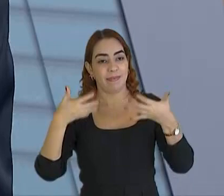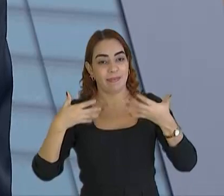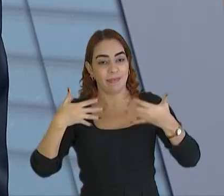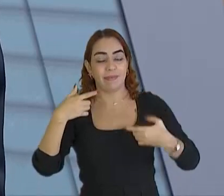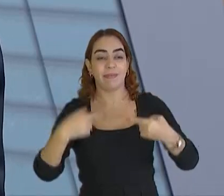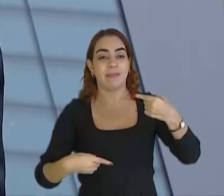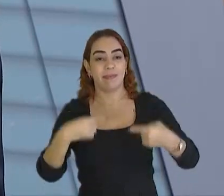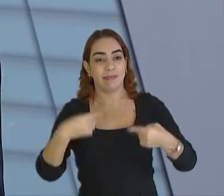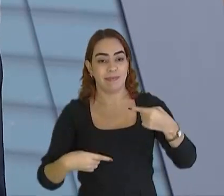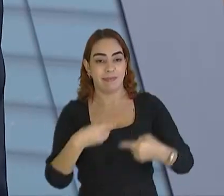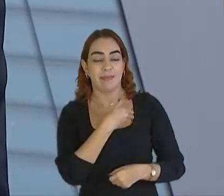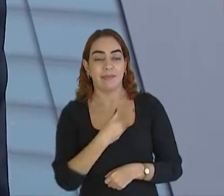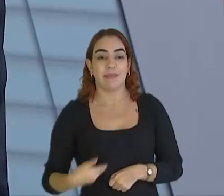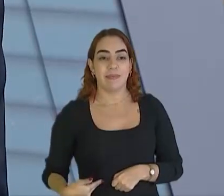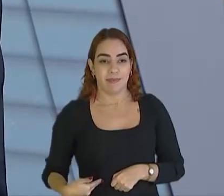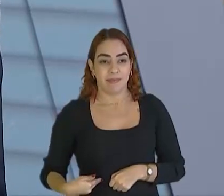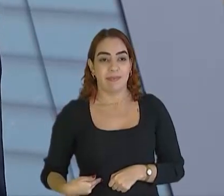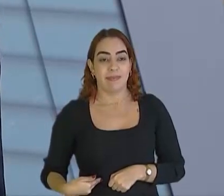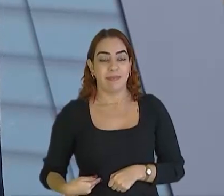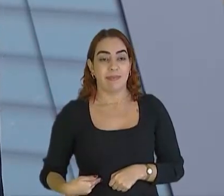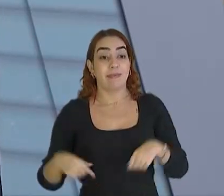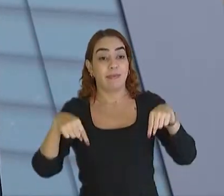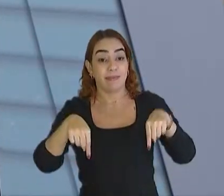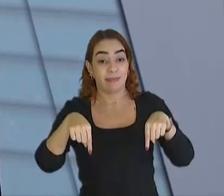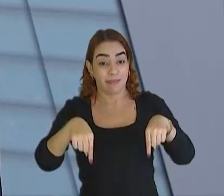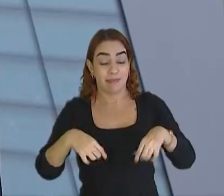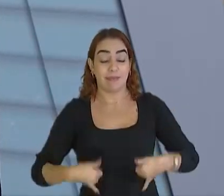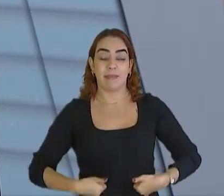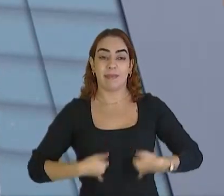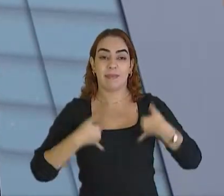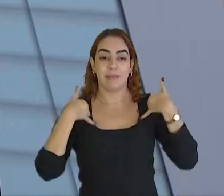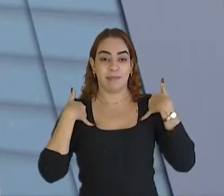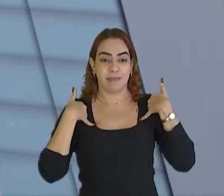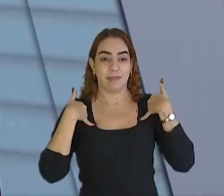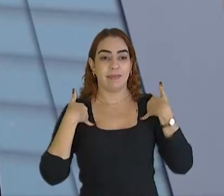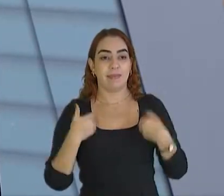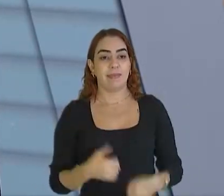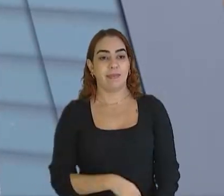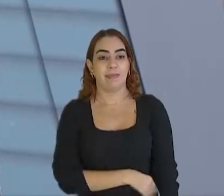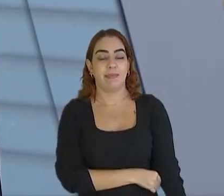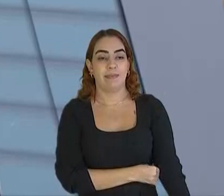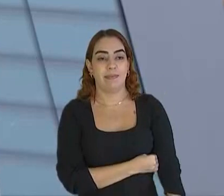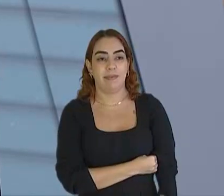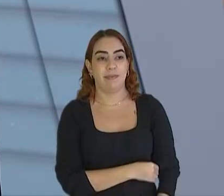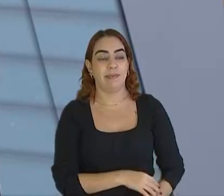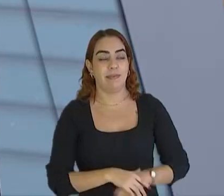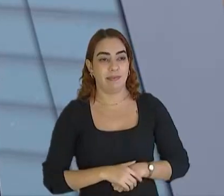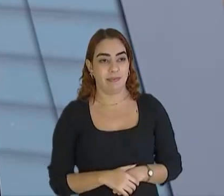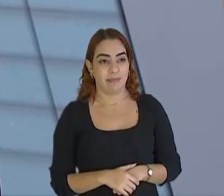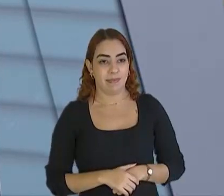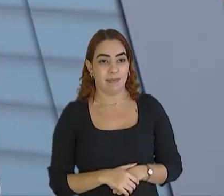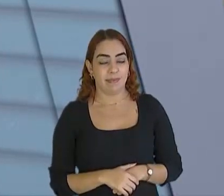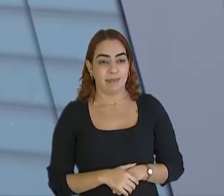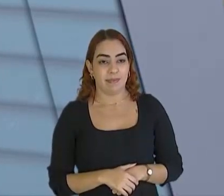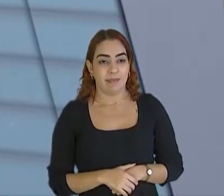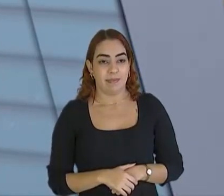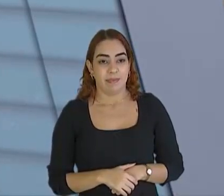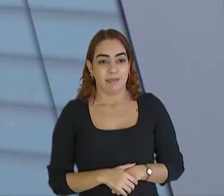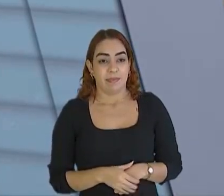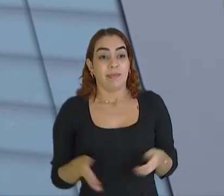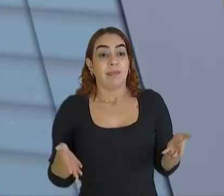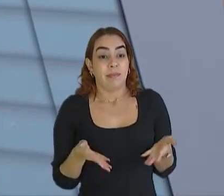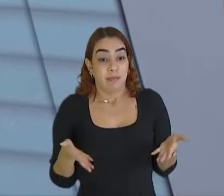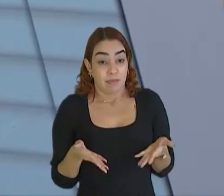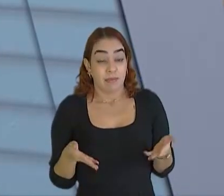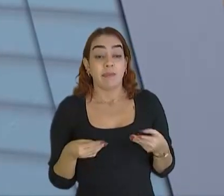políticas públicas germinadas aqui, com muito orgulho nosso, no Ceará, na Assembleia, no Comitê de Prevenção, e que agora o ministro